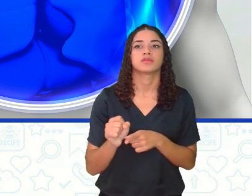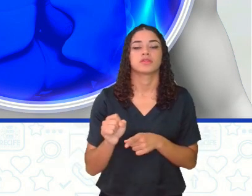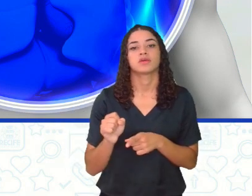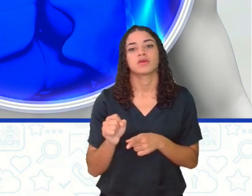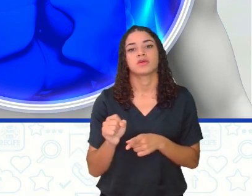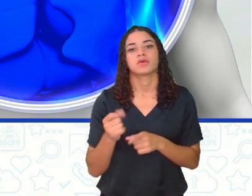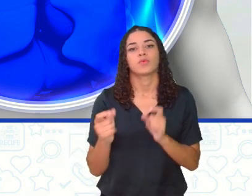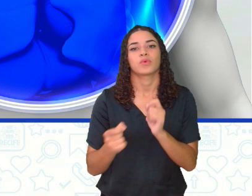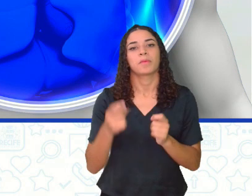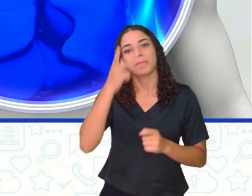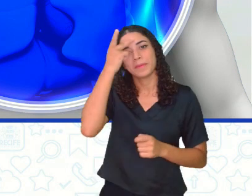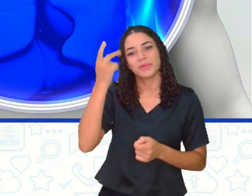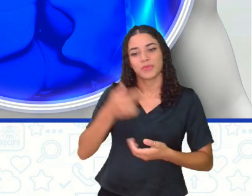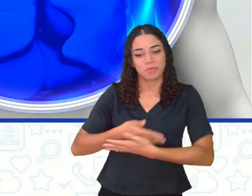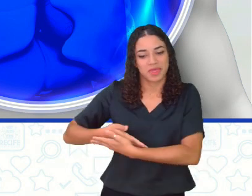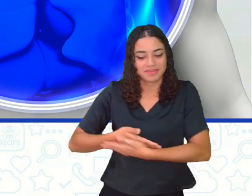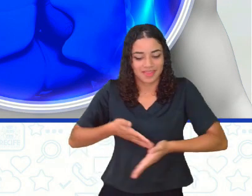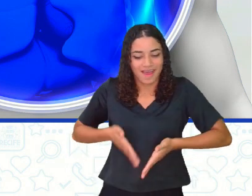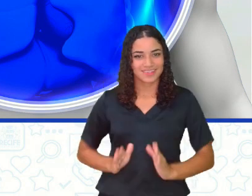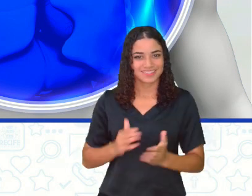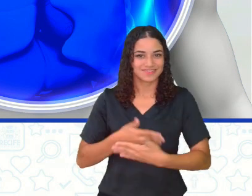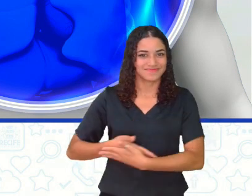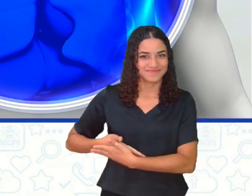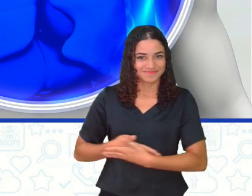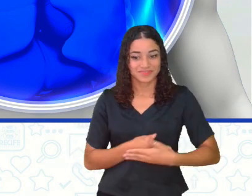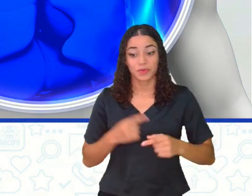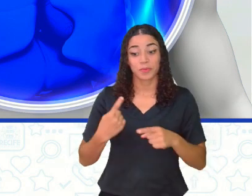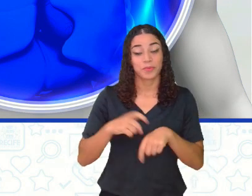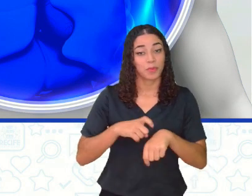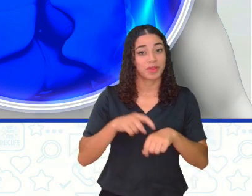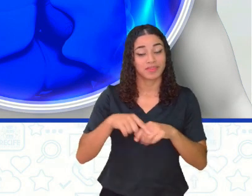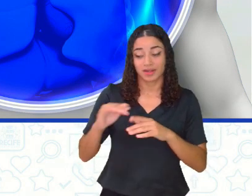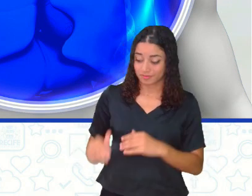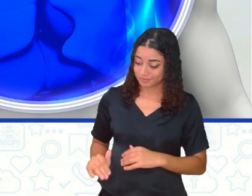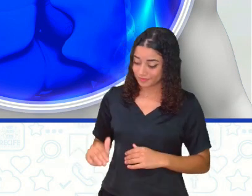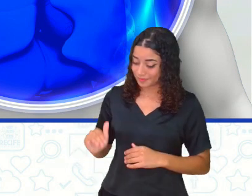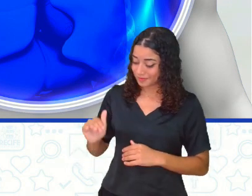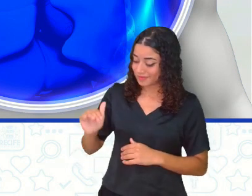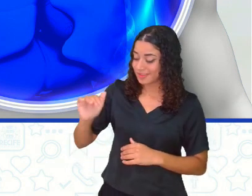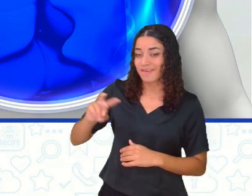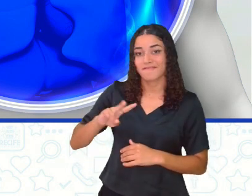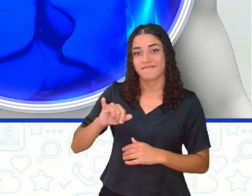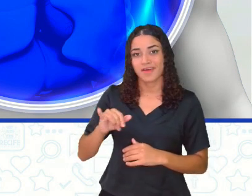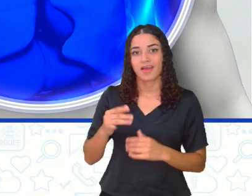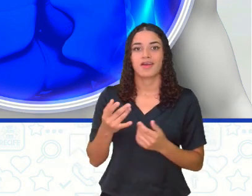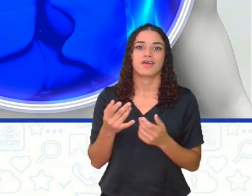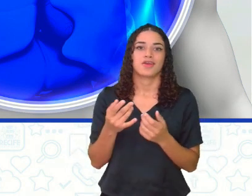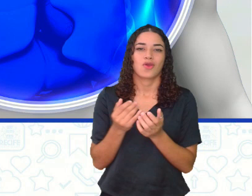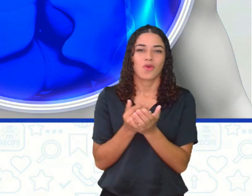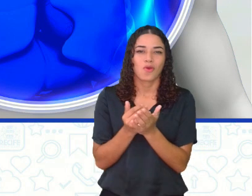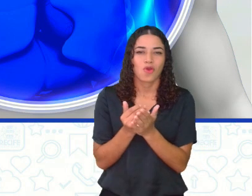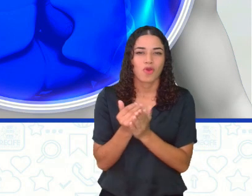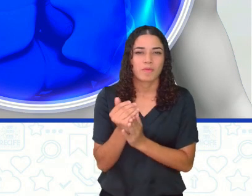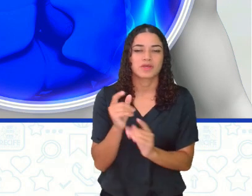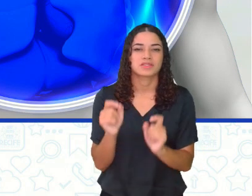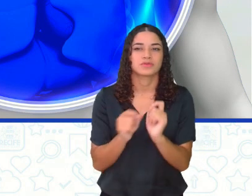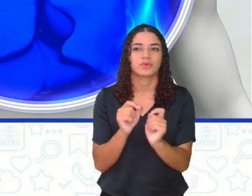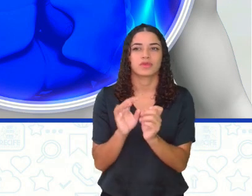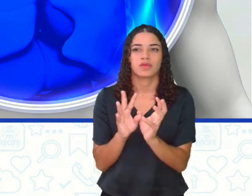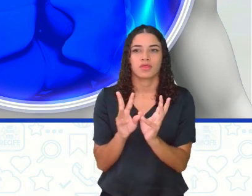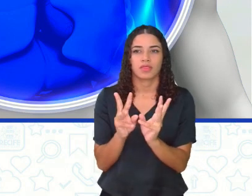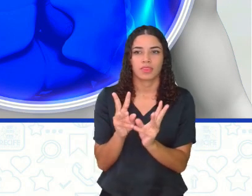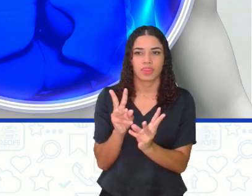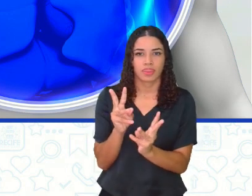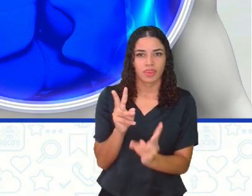indivíduo, recém-nascido. E à medida que esse indivíduo vai crescendo, ela vai começando a atrofiar. E esse sinal vai ser bem